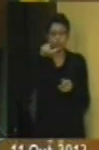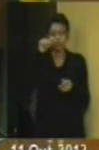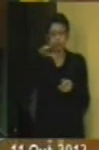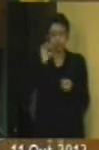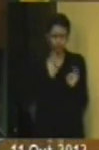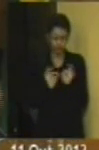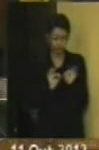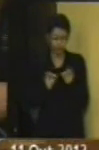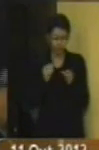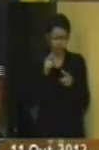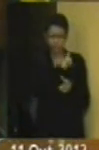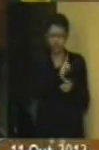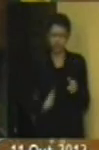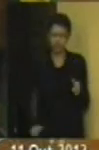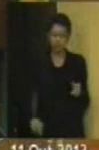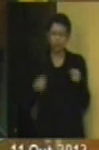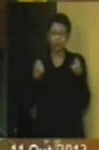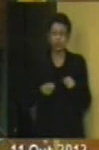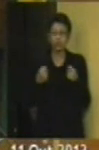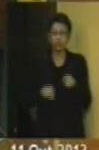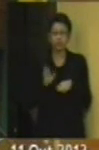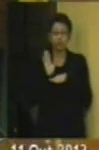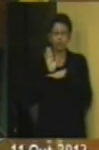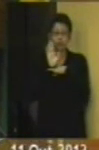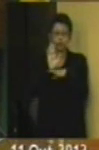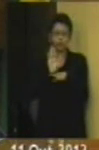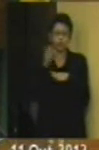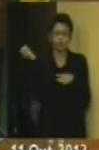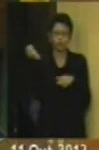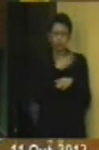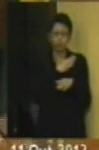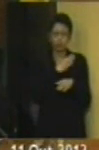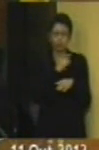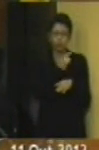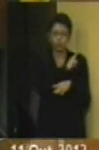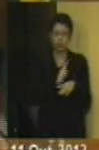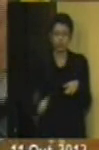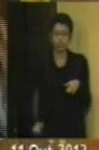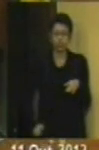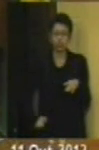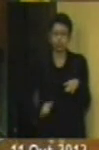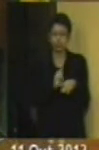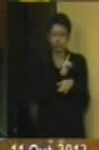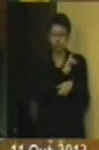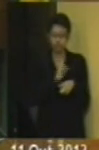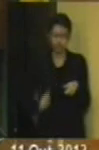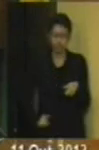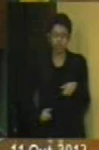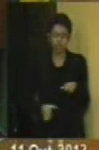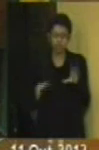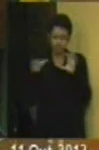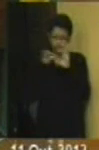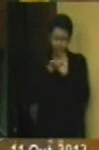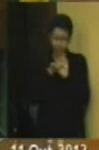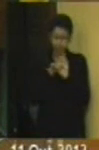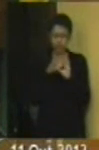deveria estar contribuindo nessas conversas com os novos vereadores de alguma forma para fazer um governo harmony como você lança disse